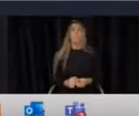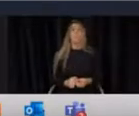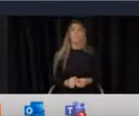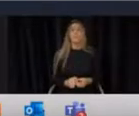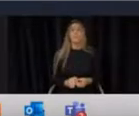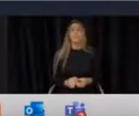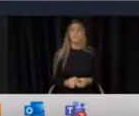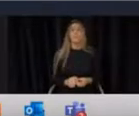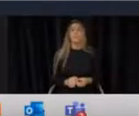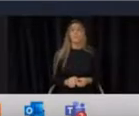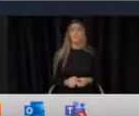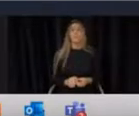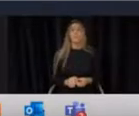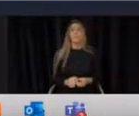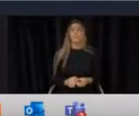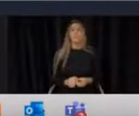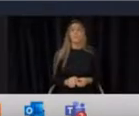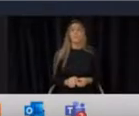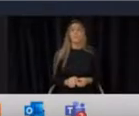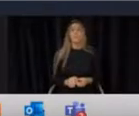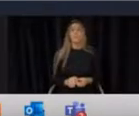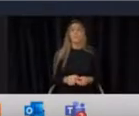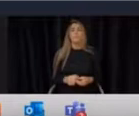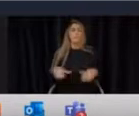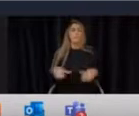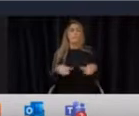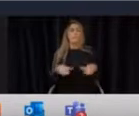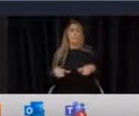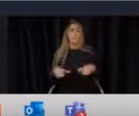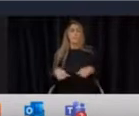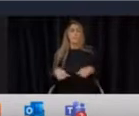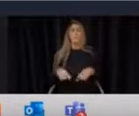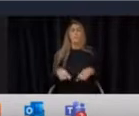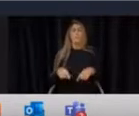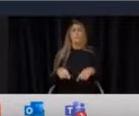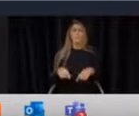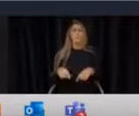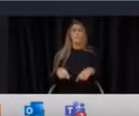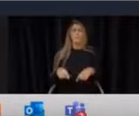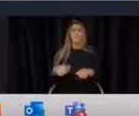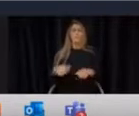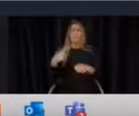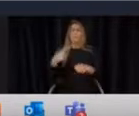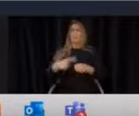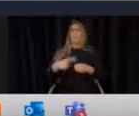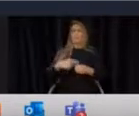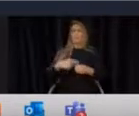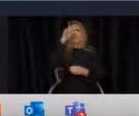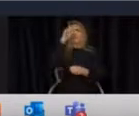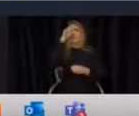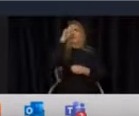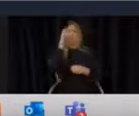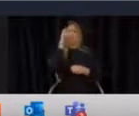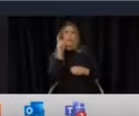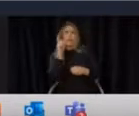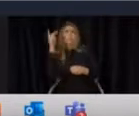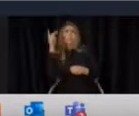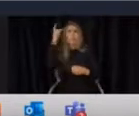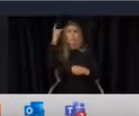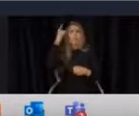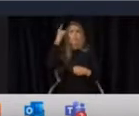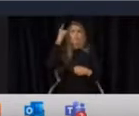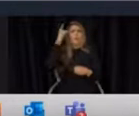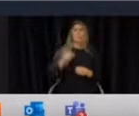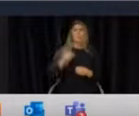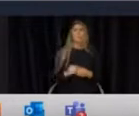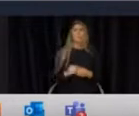né, limitadas, e isso está descrito na legislação, e dentro dos hospitais, nós temos as comissões